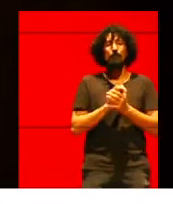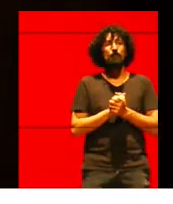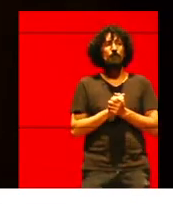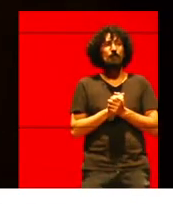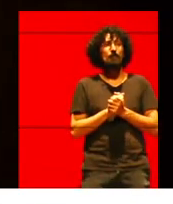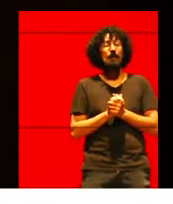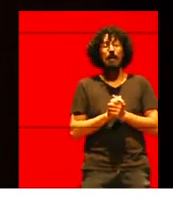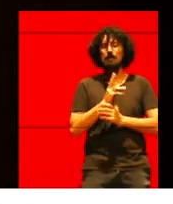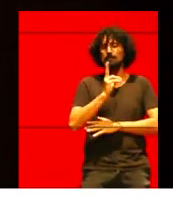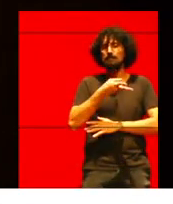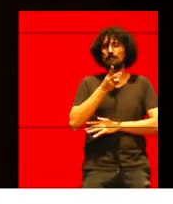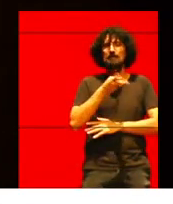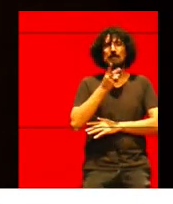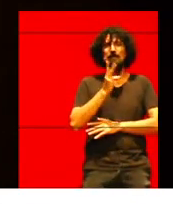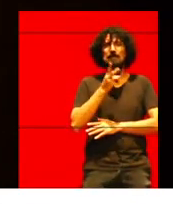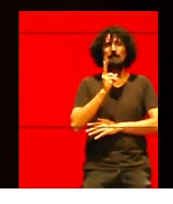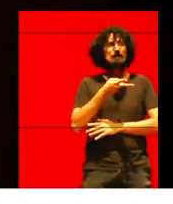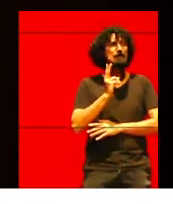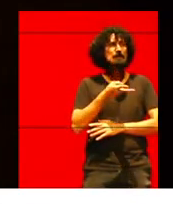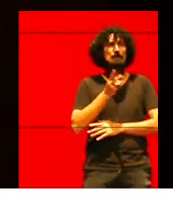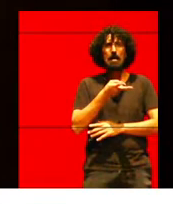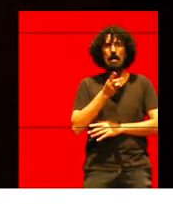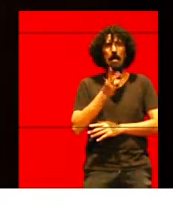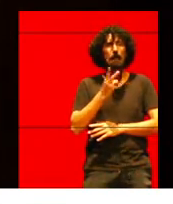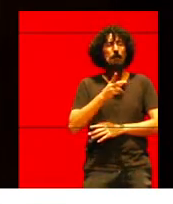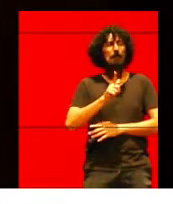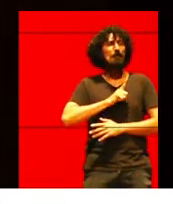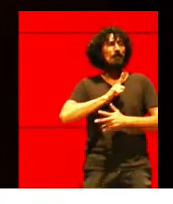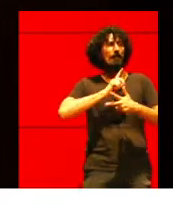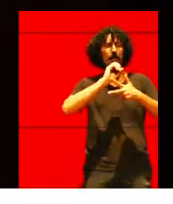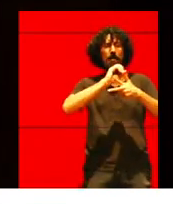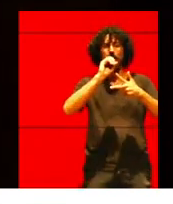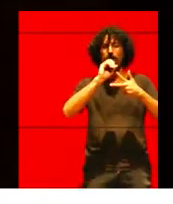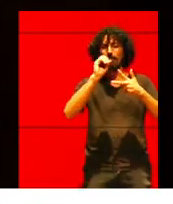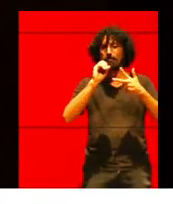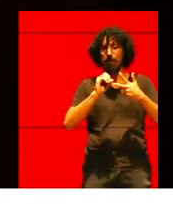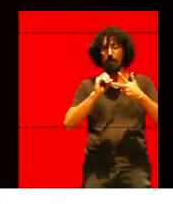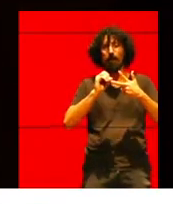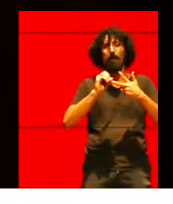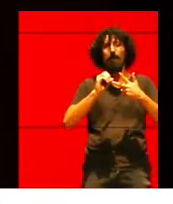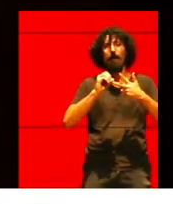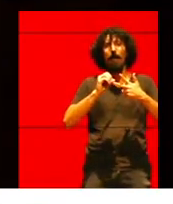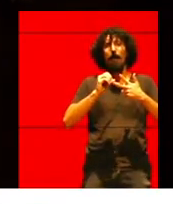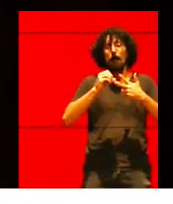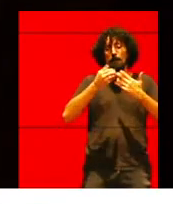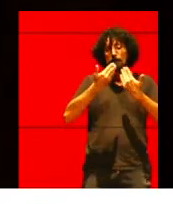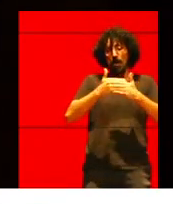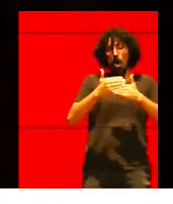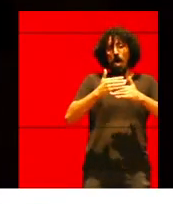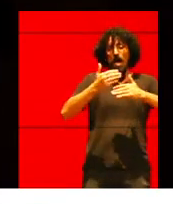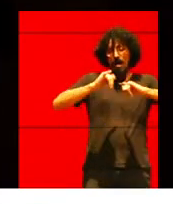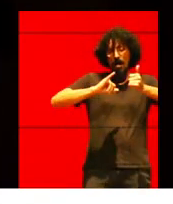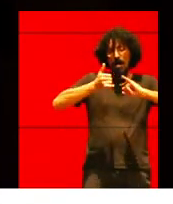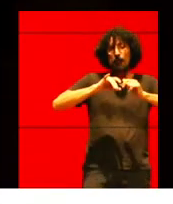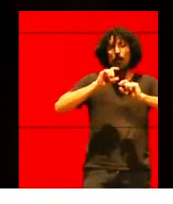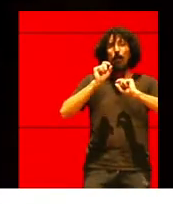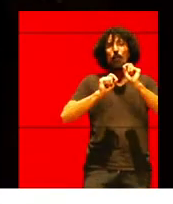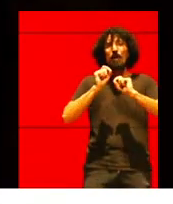é sempre figurinha carimbada no Enem de Química, a parte